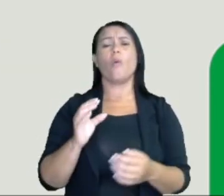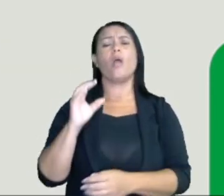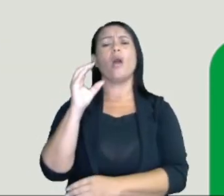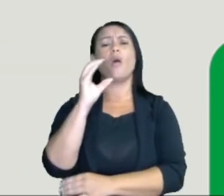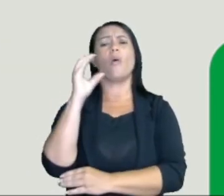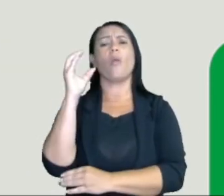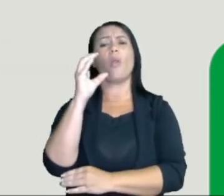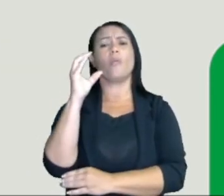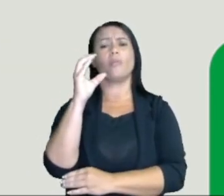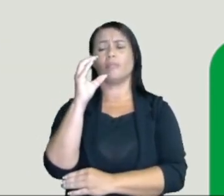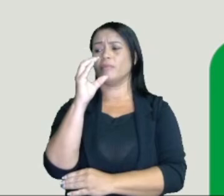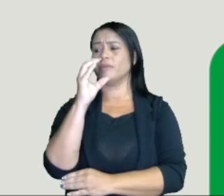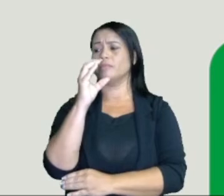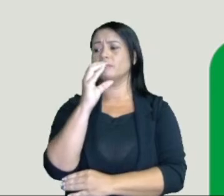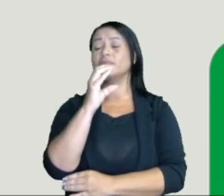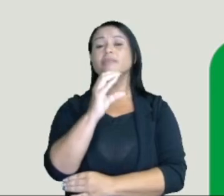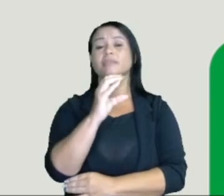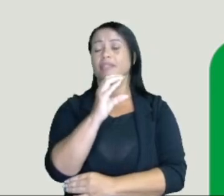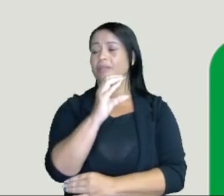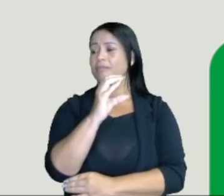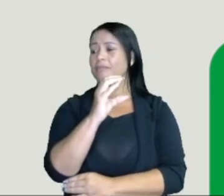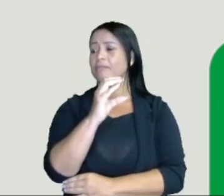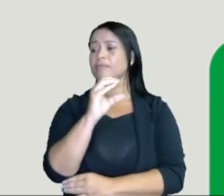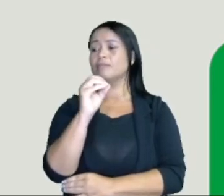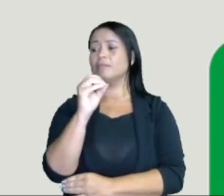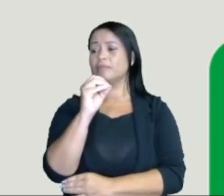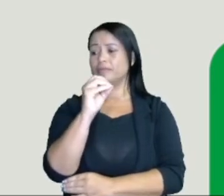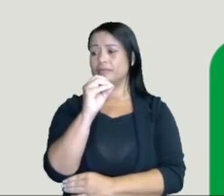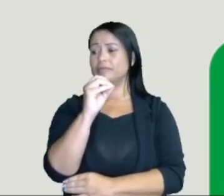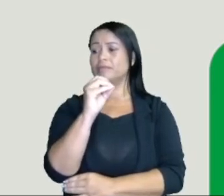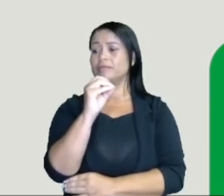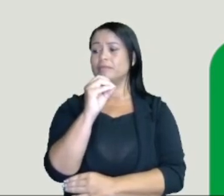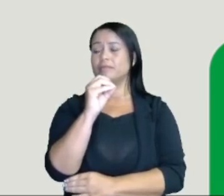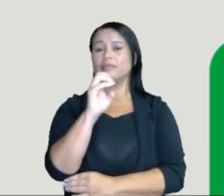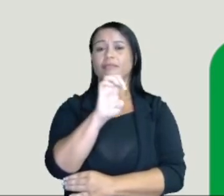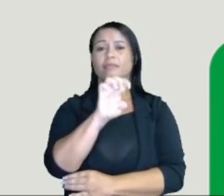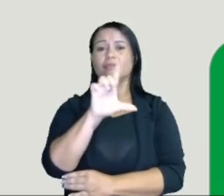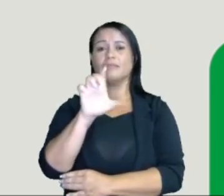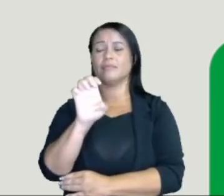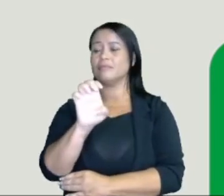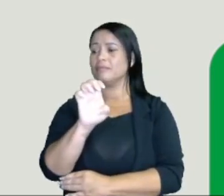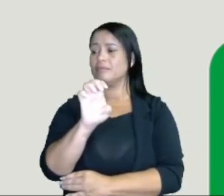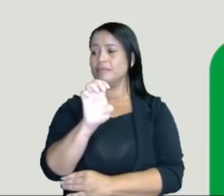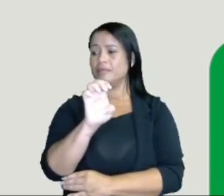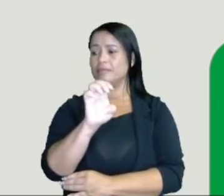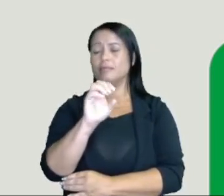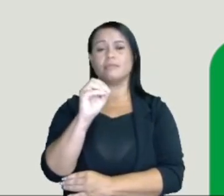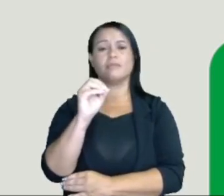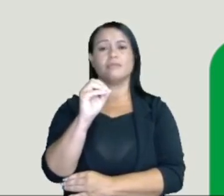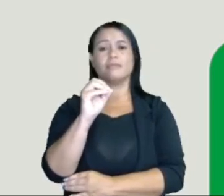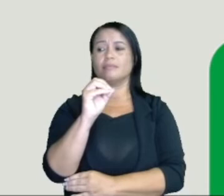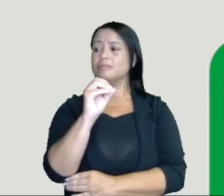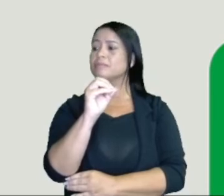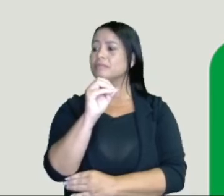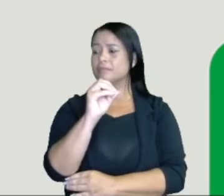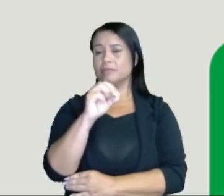Colômbia. C, O, L,